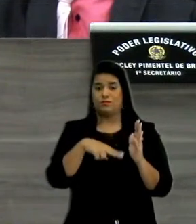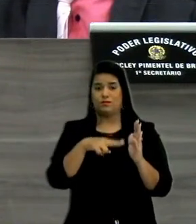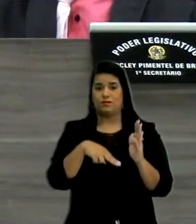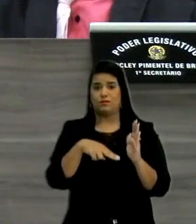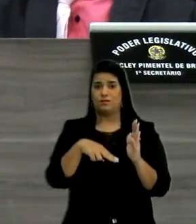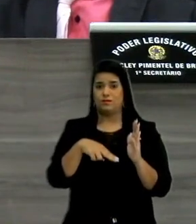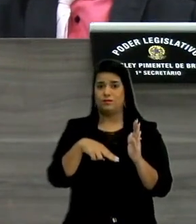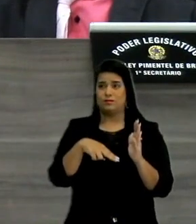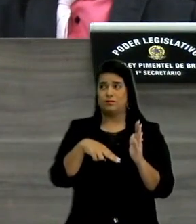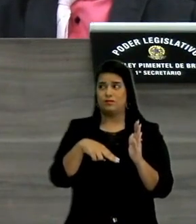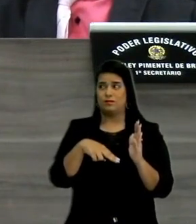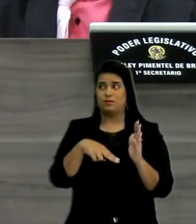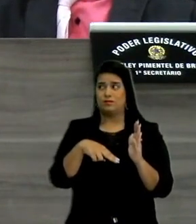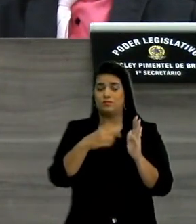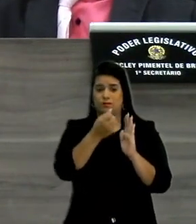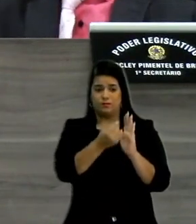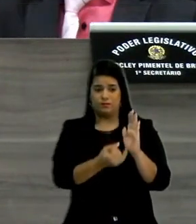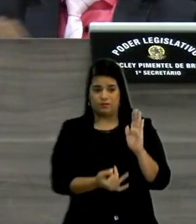essa prestação?